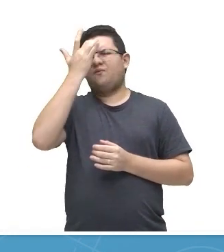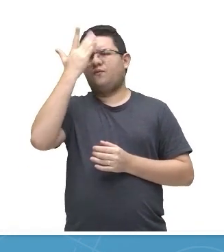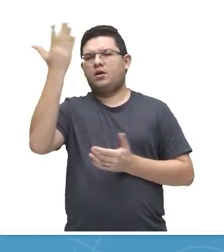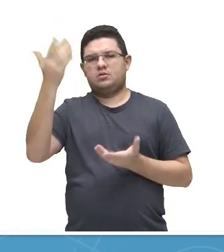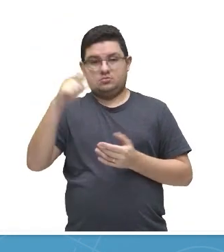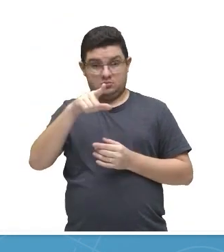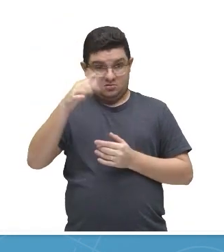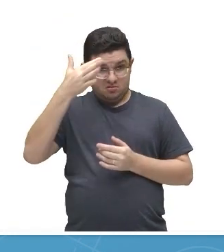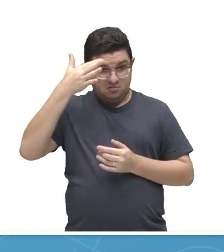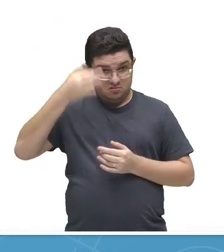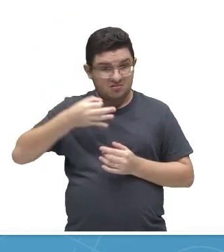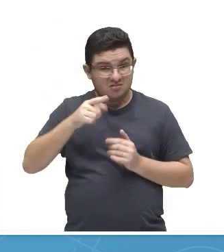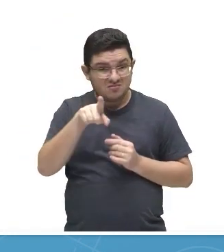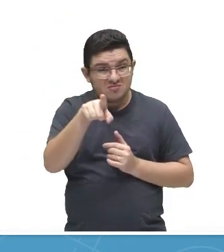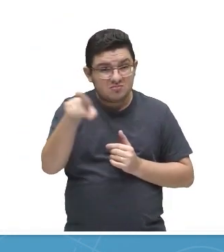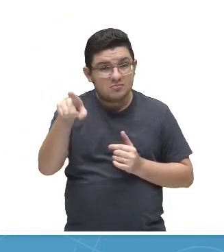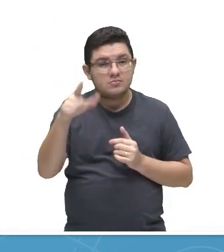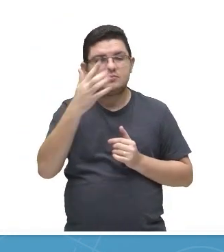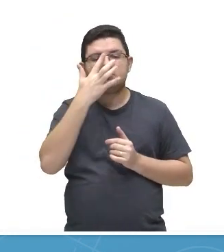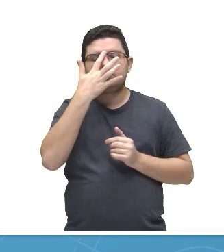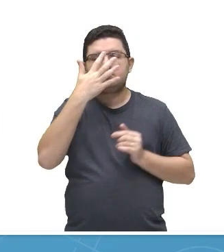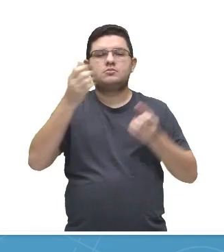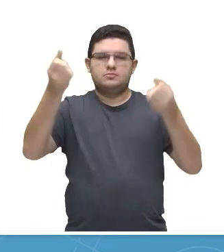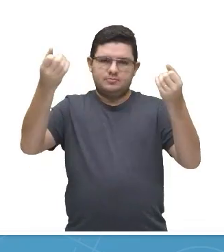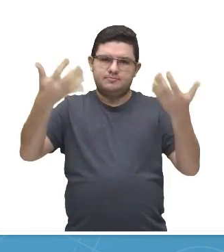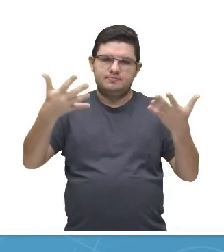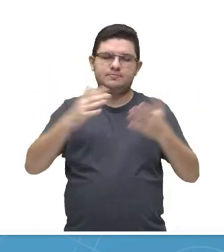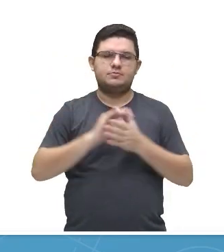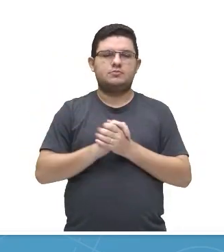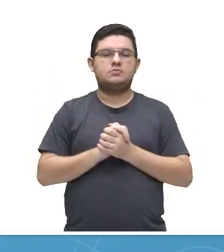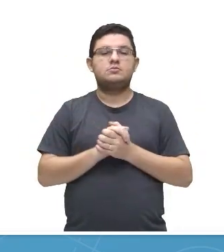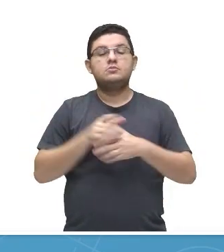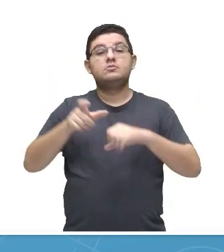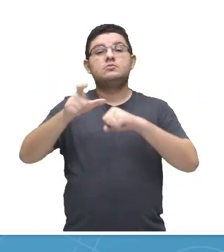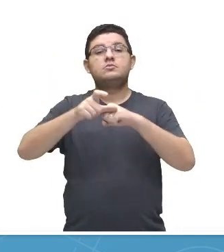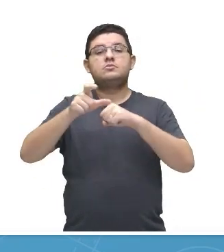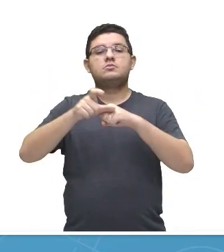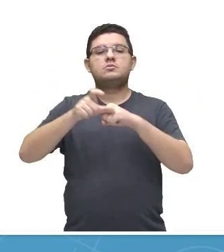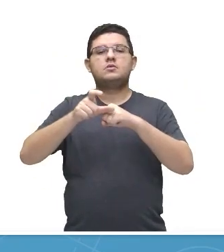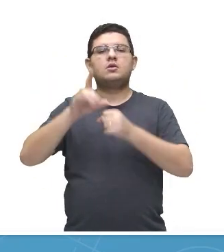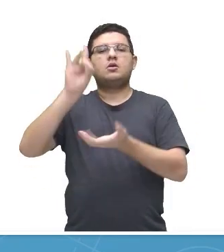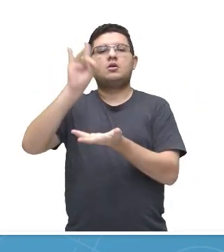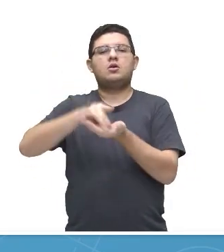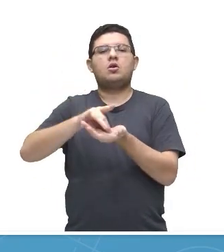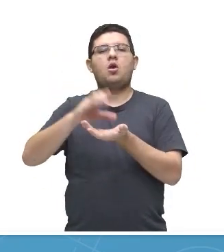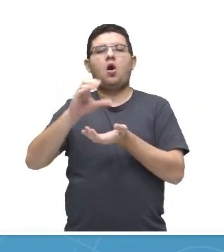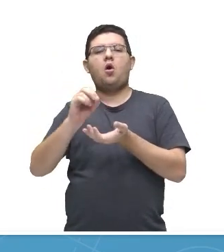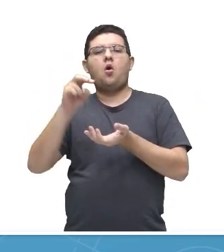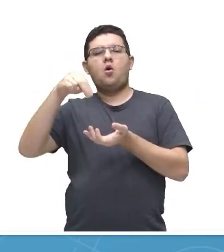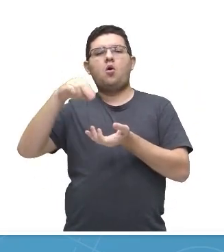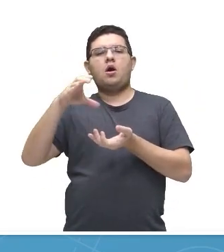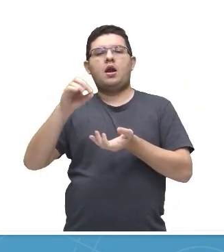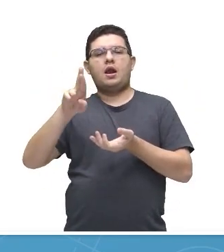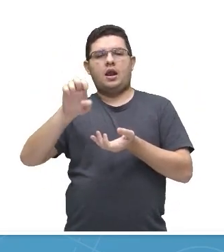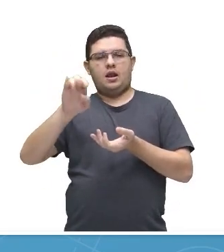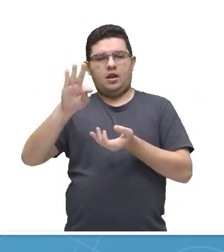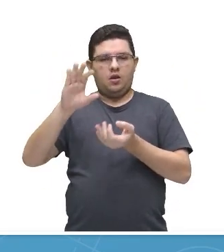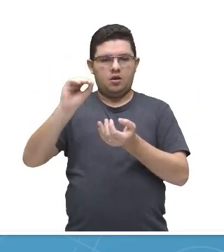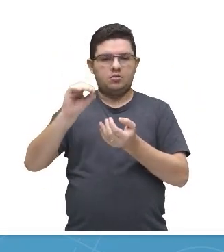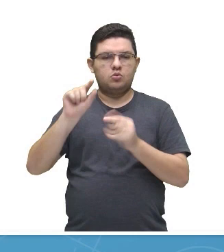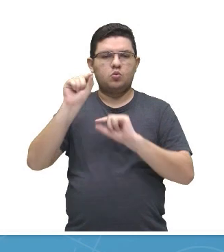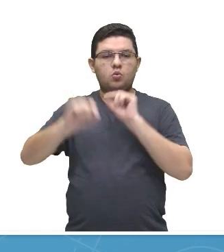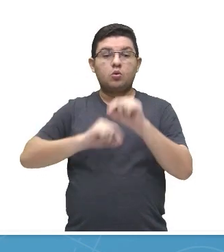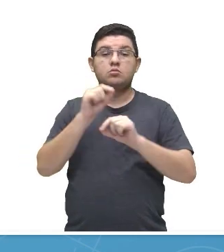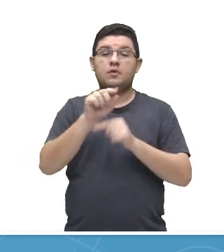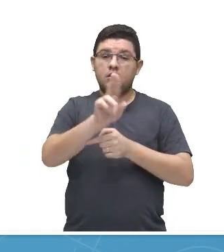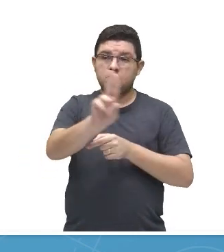você sabe mesmo? Bem, substantivo concreto, ele vai nomear. Você já sabe o que é nomear. Nomear é designar,